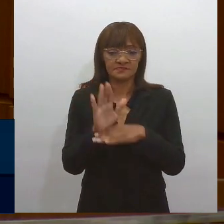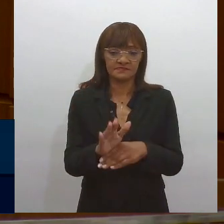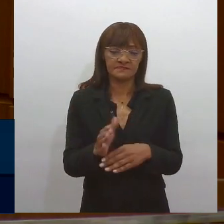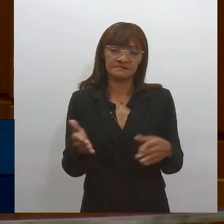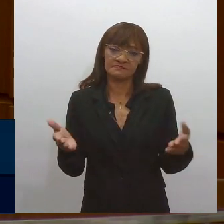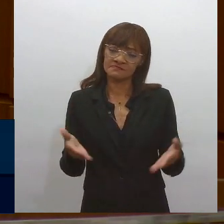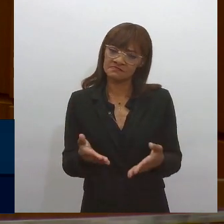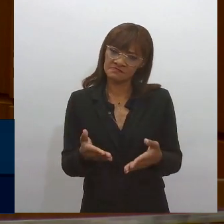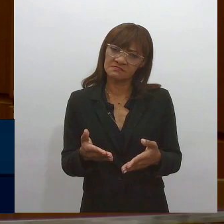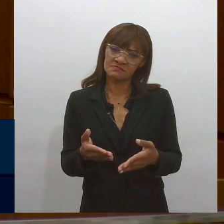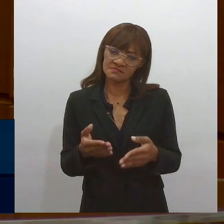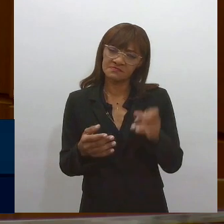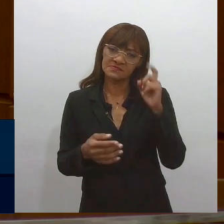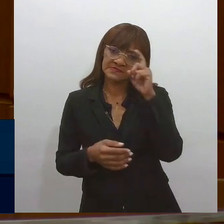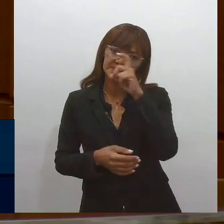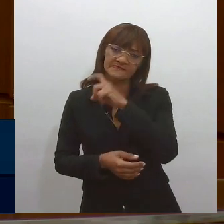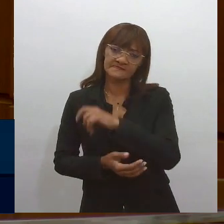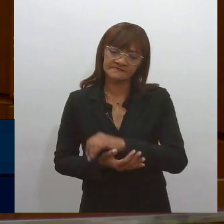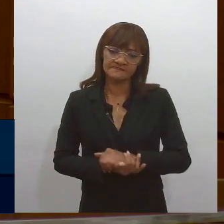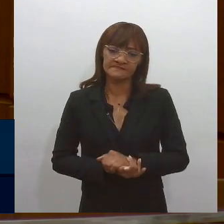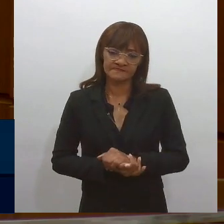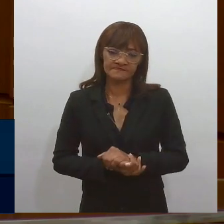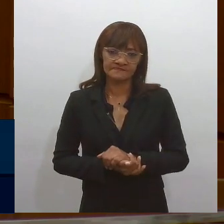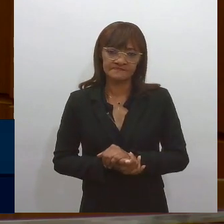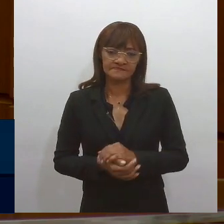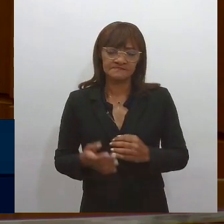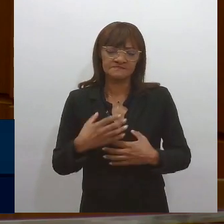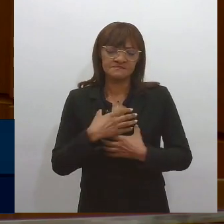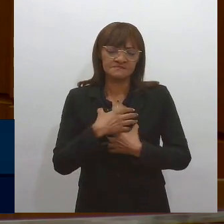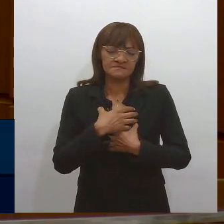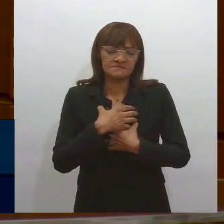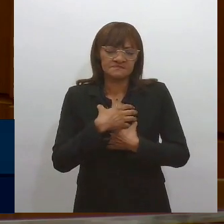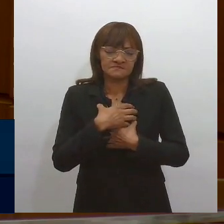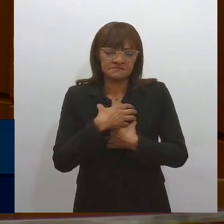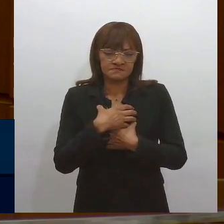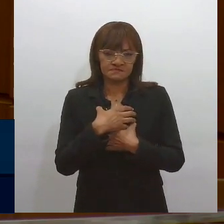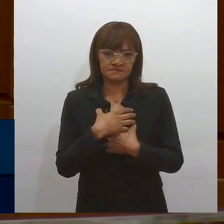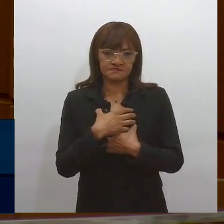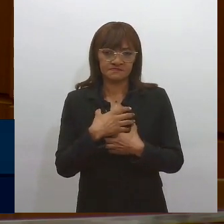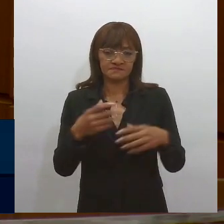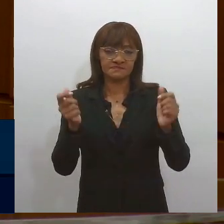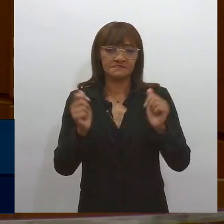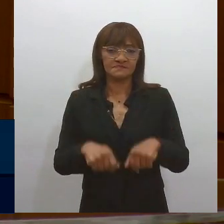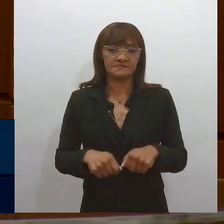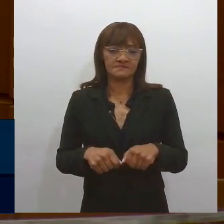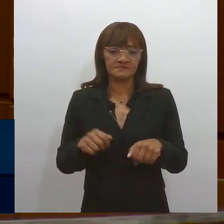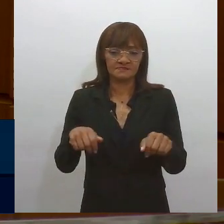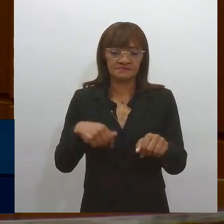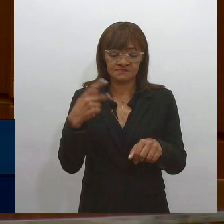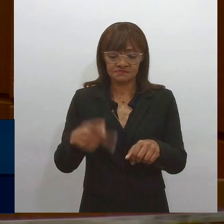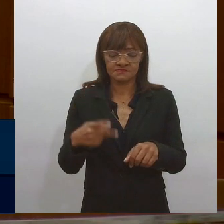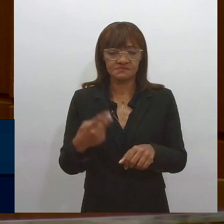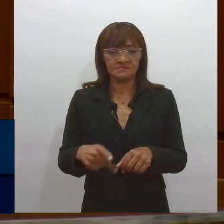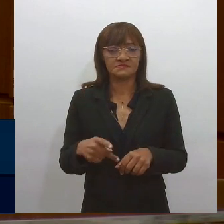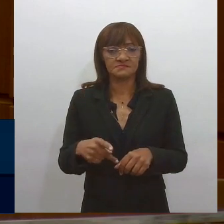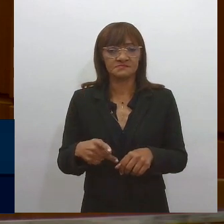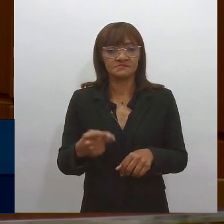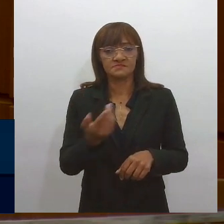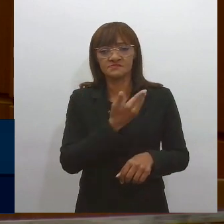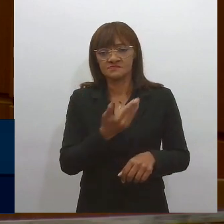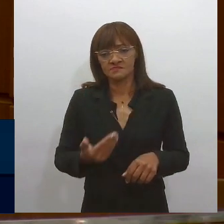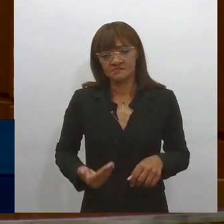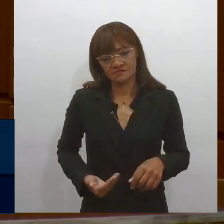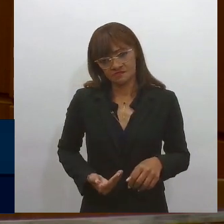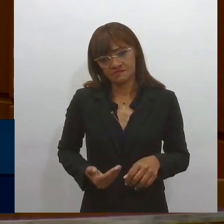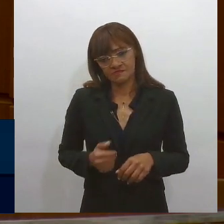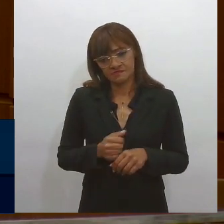a solidariedade e o poder de reconstrução do nosso país possam na medida do possível trazer de volta um pouco de